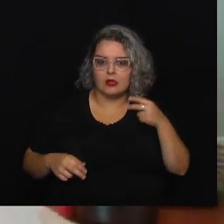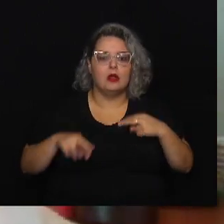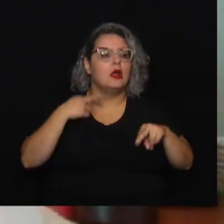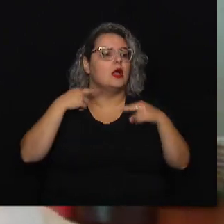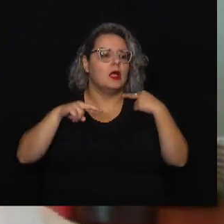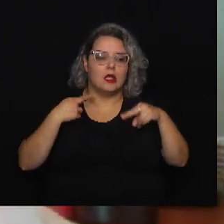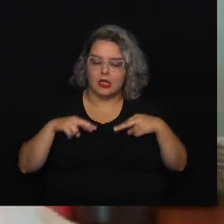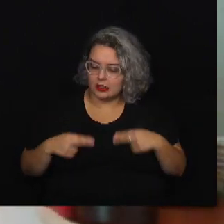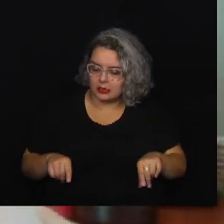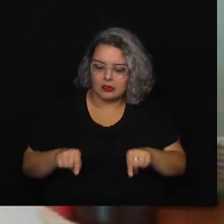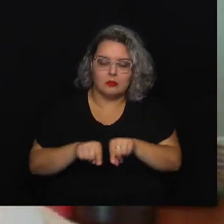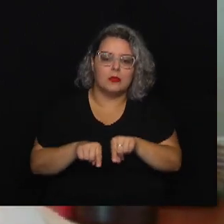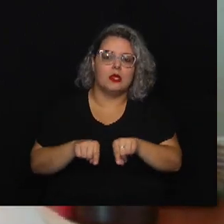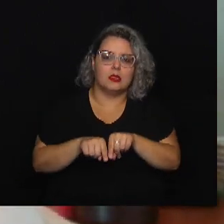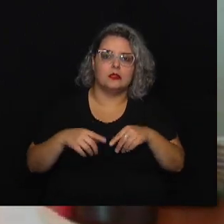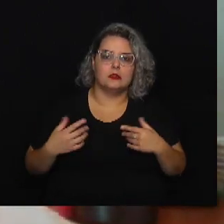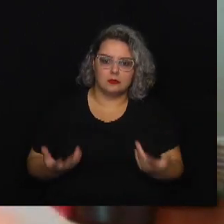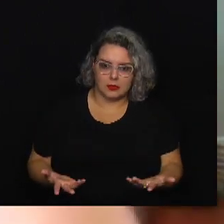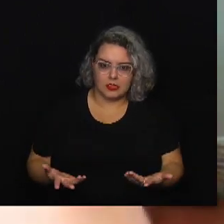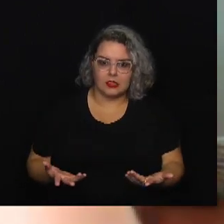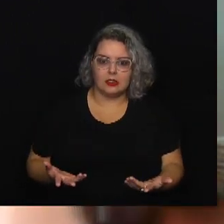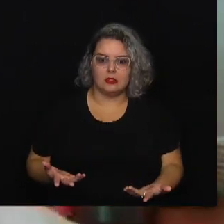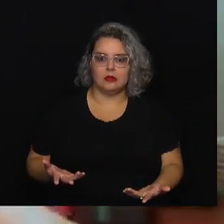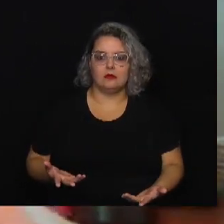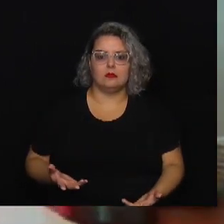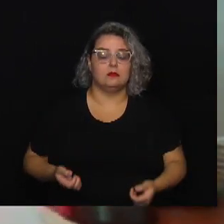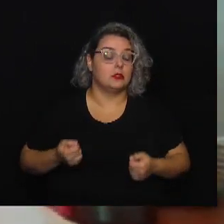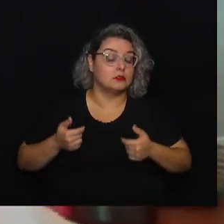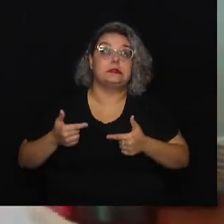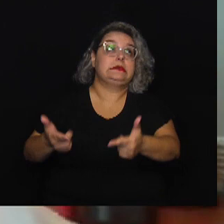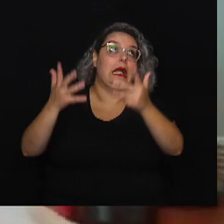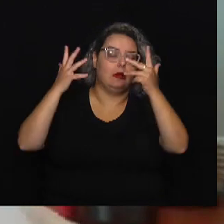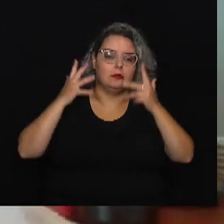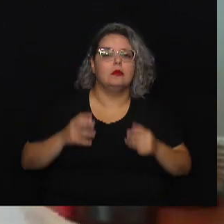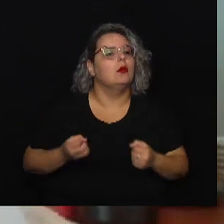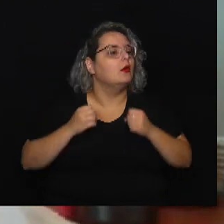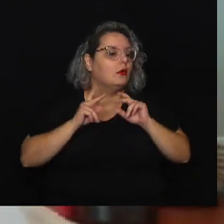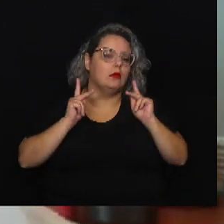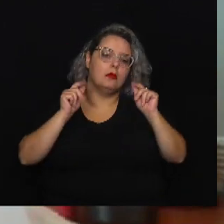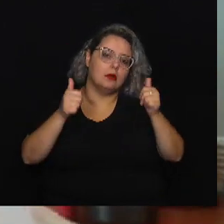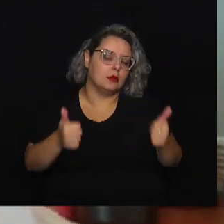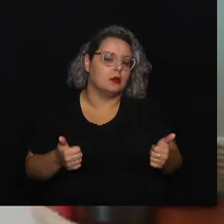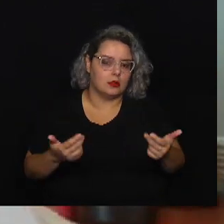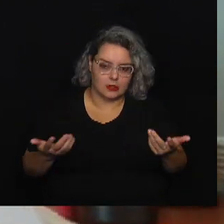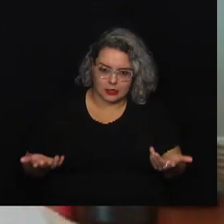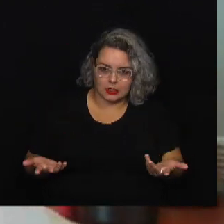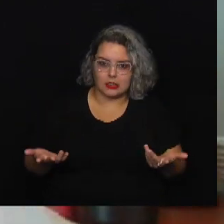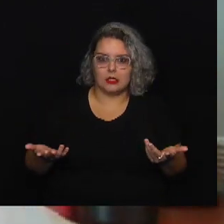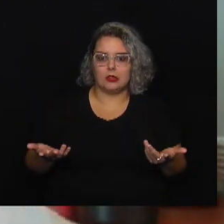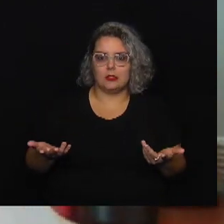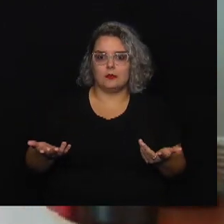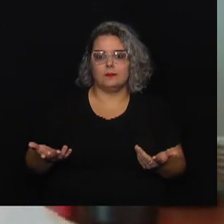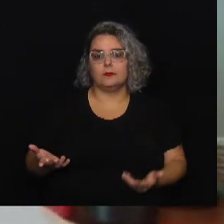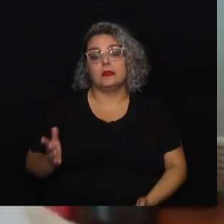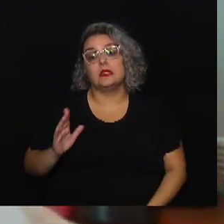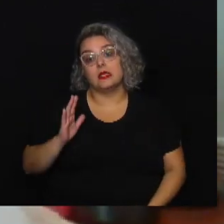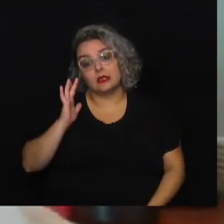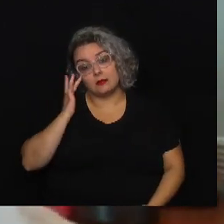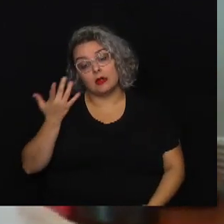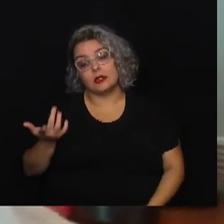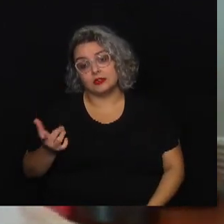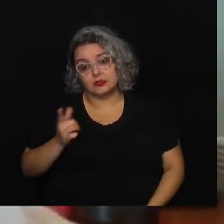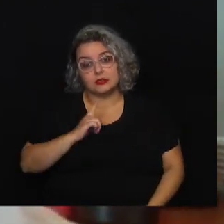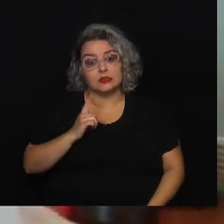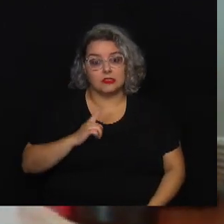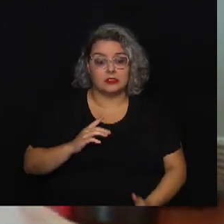reclamar, né? Falar, ah, que droga, tá bom. E aí eu acho que tem tanto da